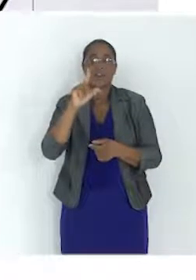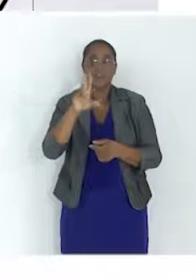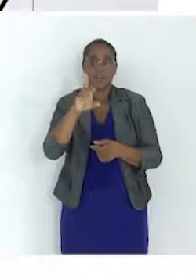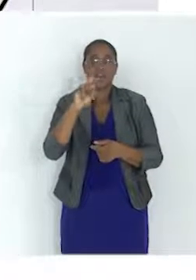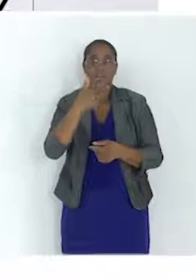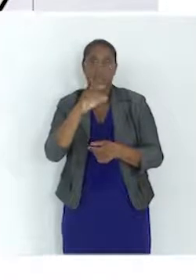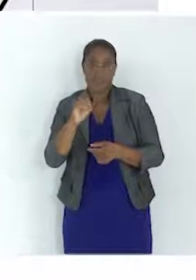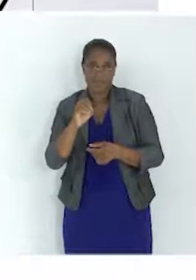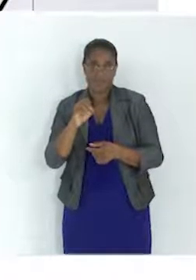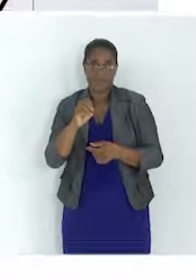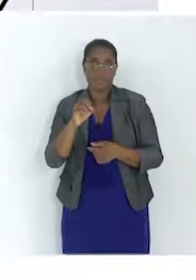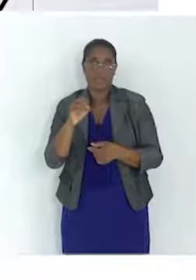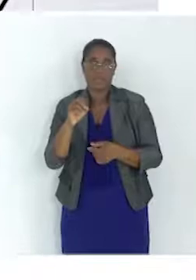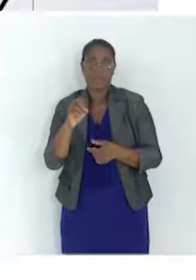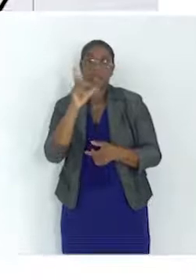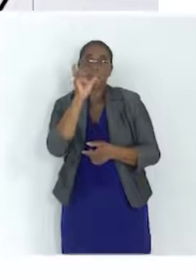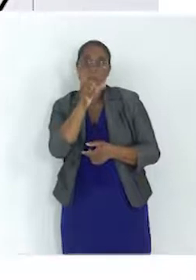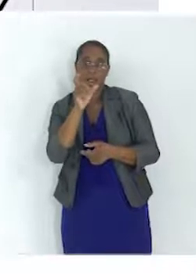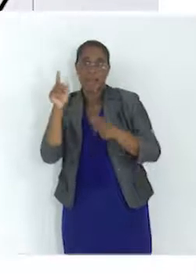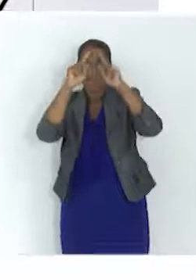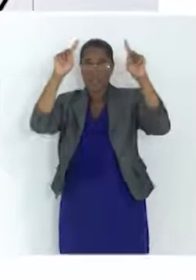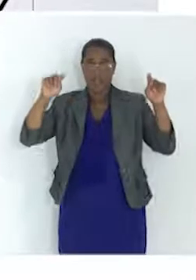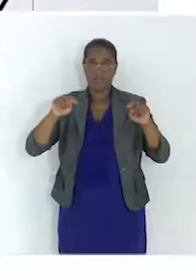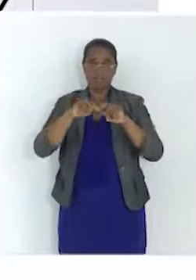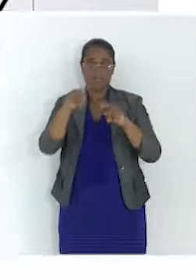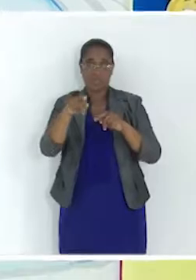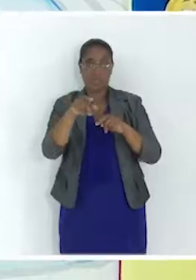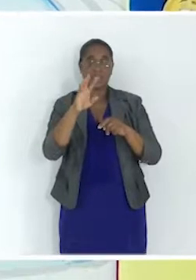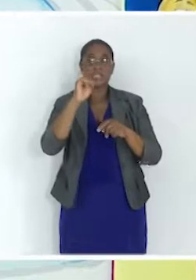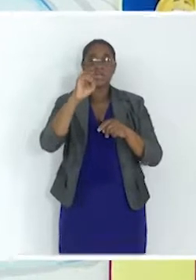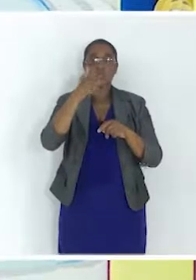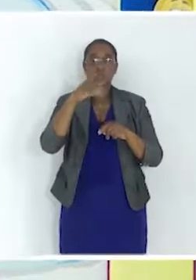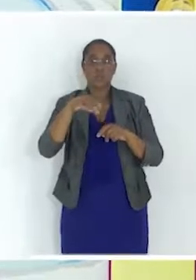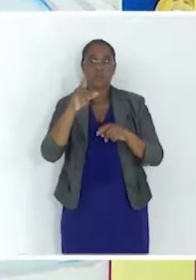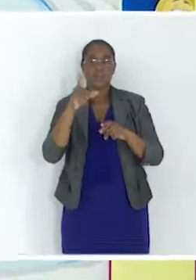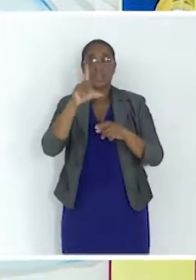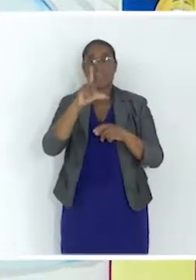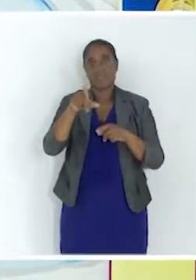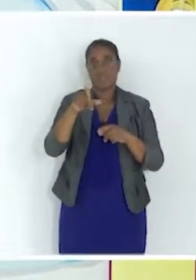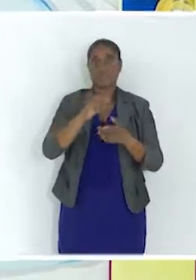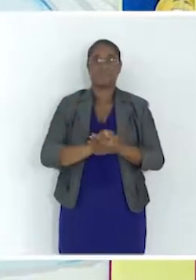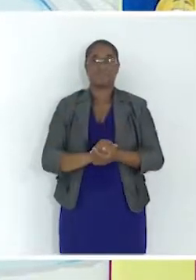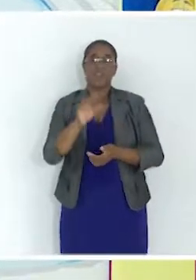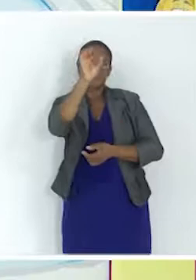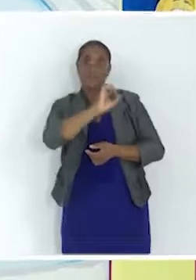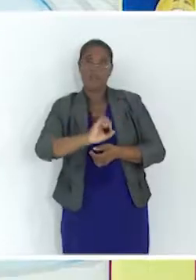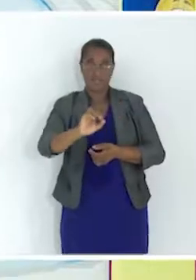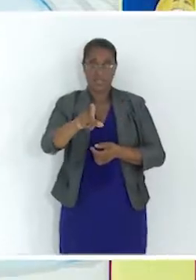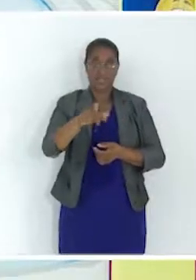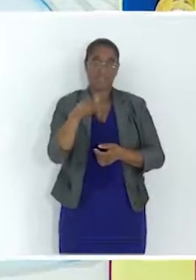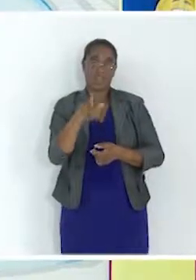No quadro de sopa de letras, desculpe. Então, vocês, essas palavras, esses substantivos